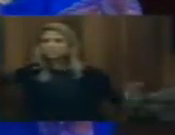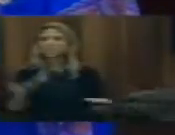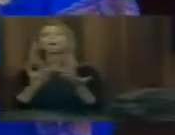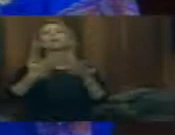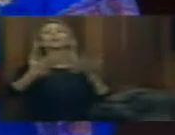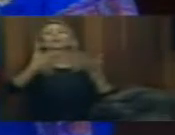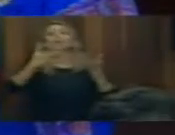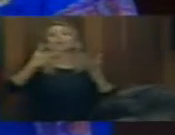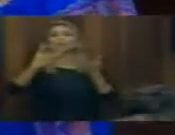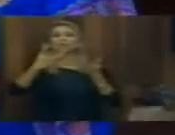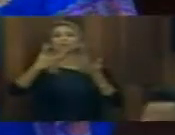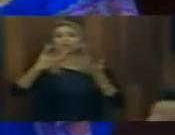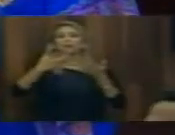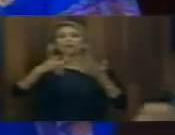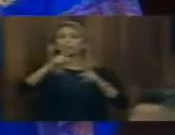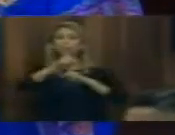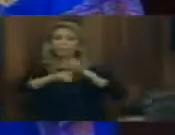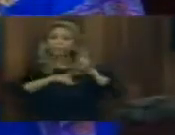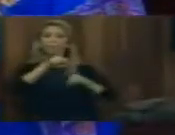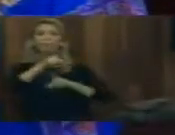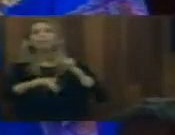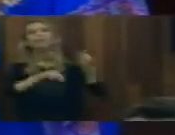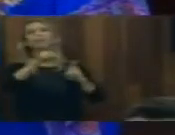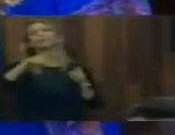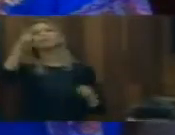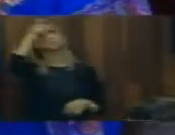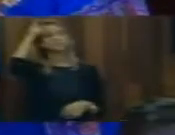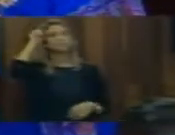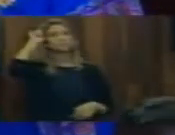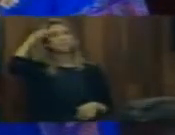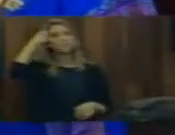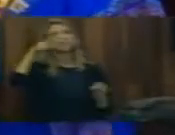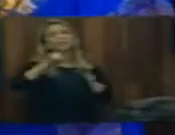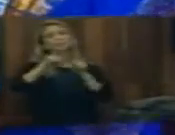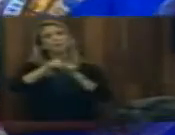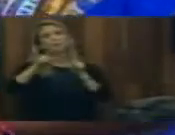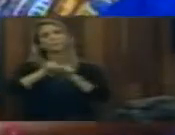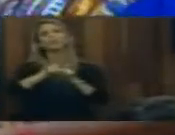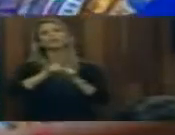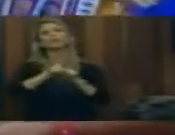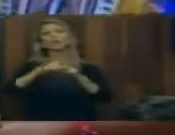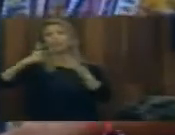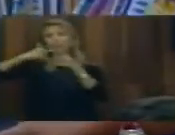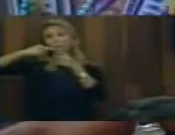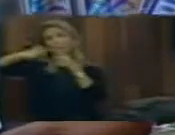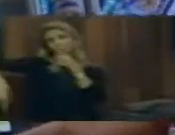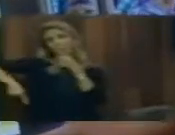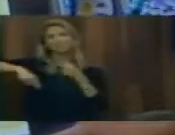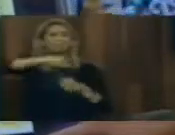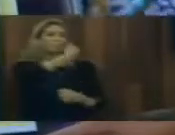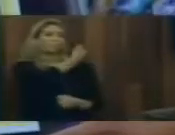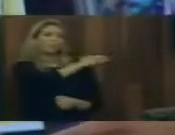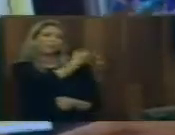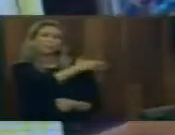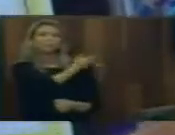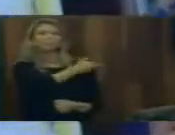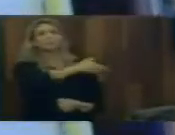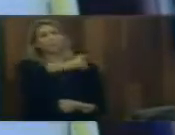da população afro-brasileira e combater o preconceito racial, religioso e cultural,